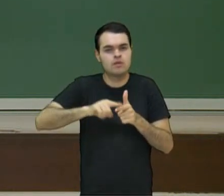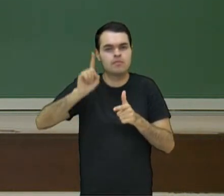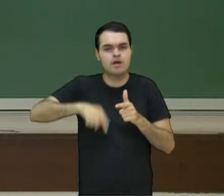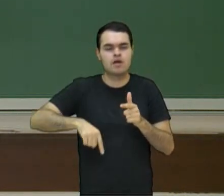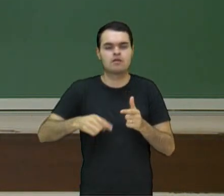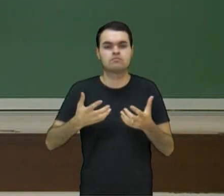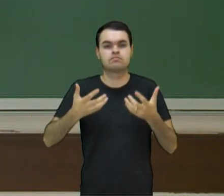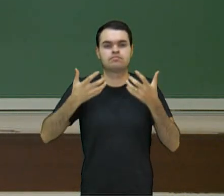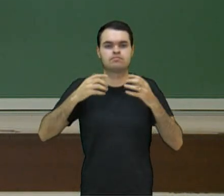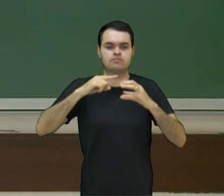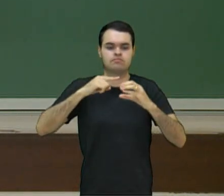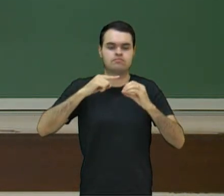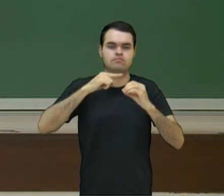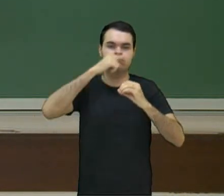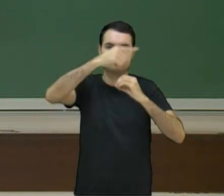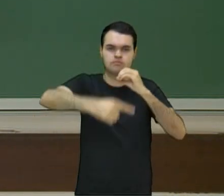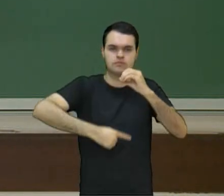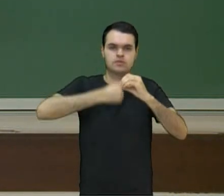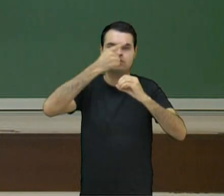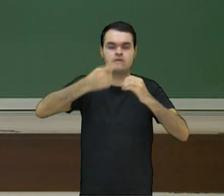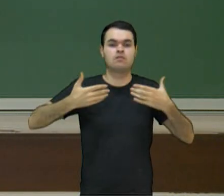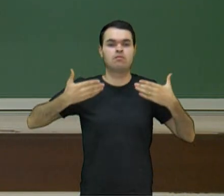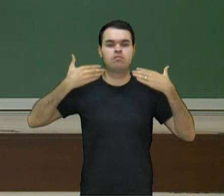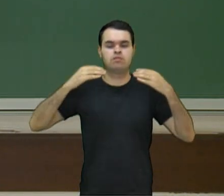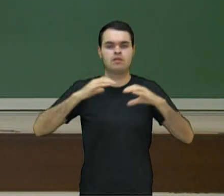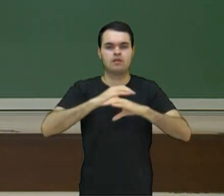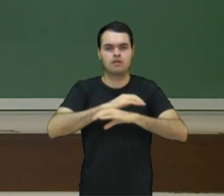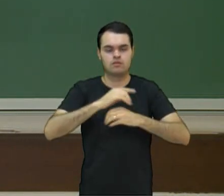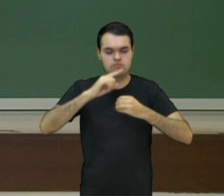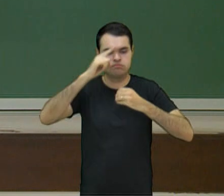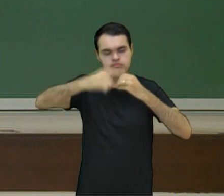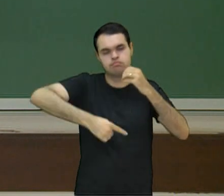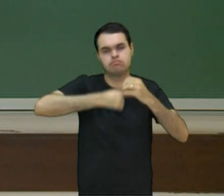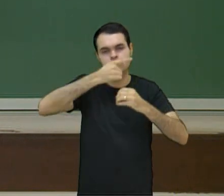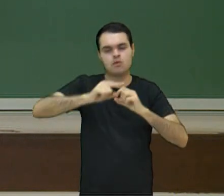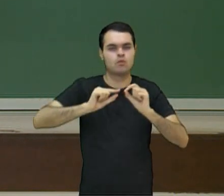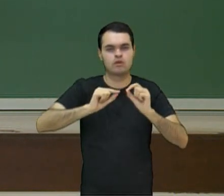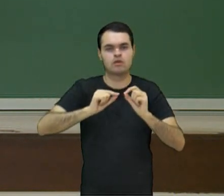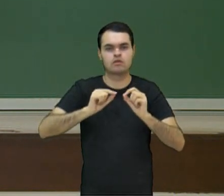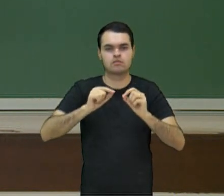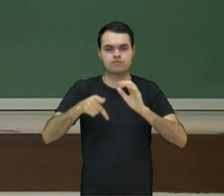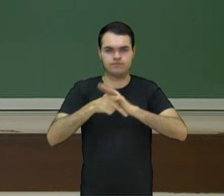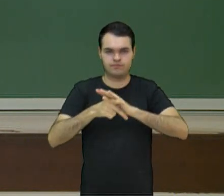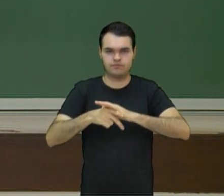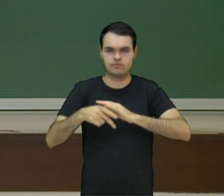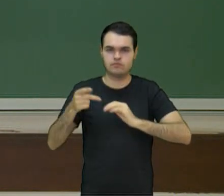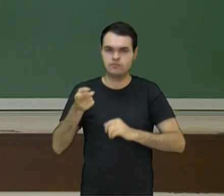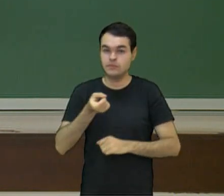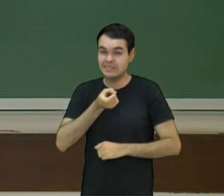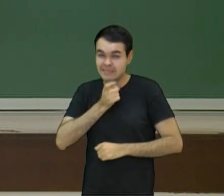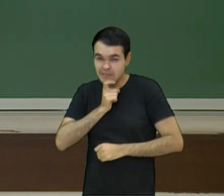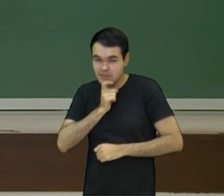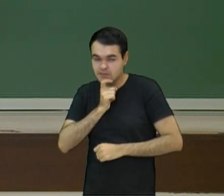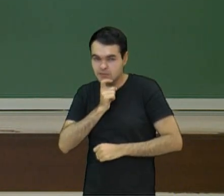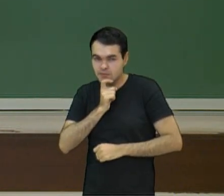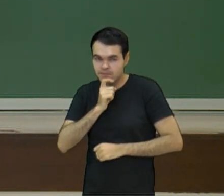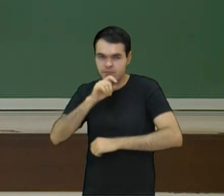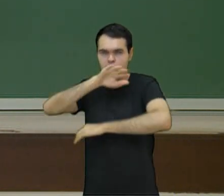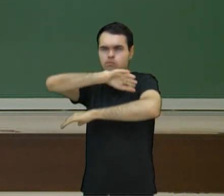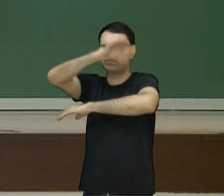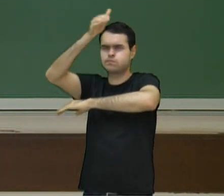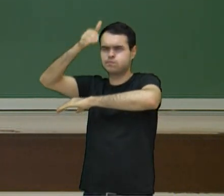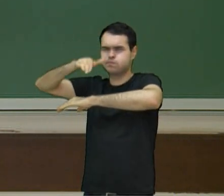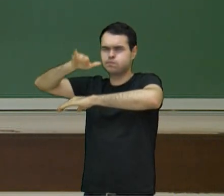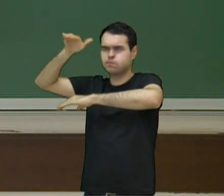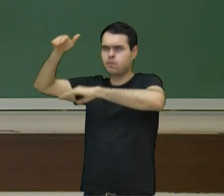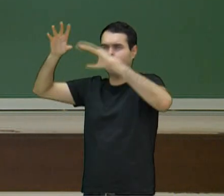global. O aquecimento do nosso planeta, muito acelerado, ele provoca o quê? O derretimento das geleiras. Esse derretimento também tem